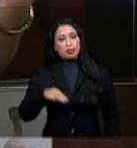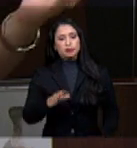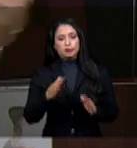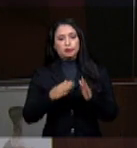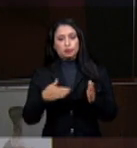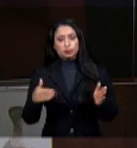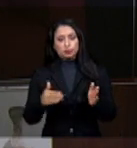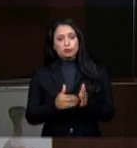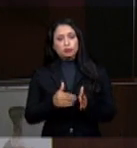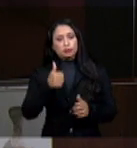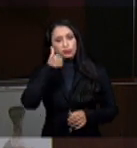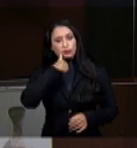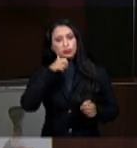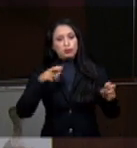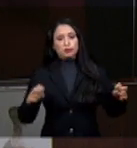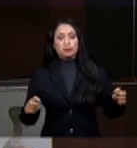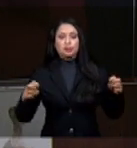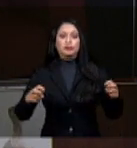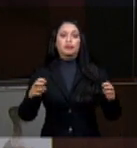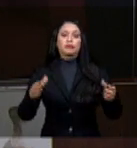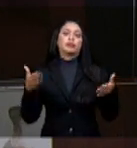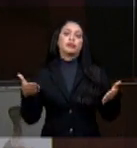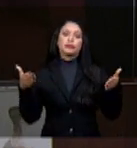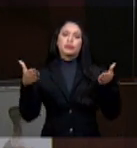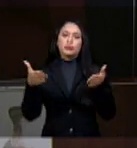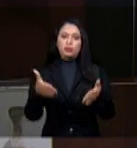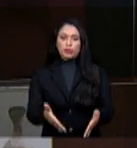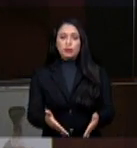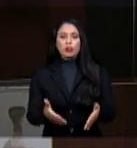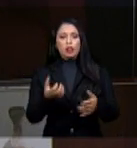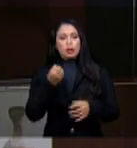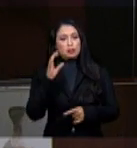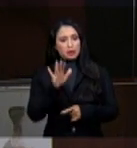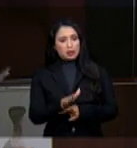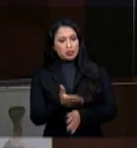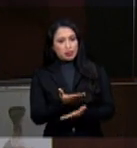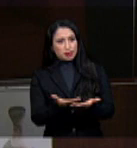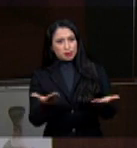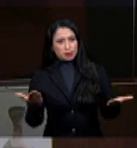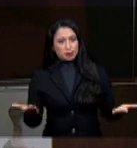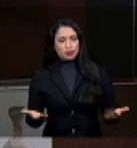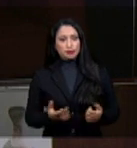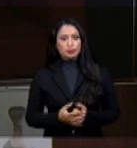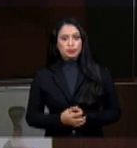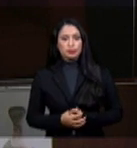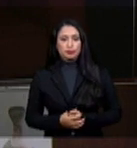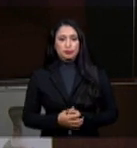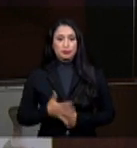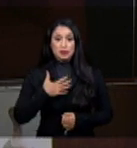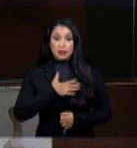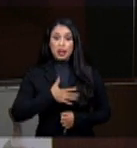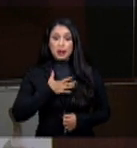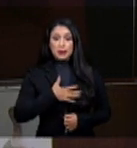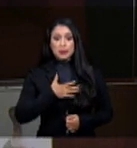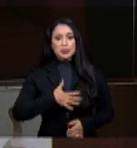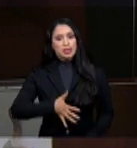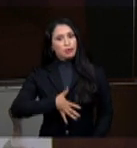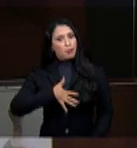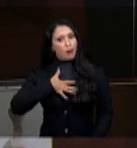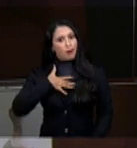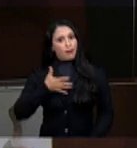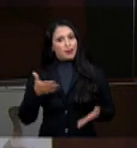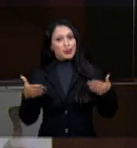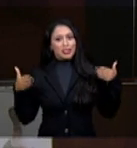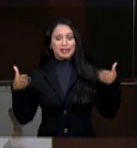e prezados participantes. Boa tarde a todos e a todas. A embaixadora do Canadá, Jennifer